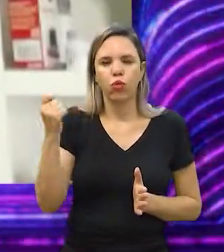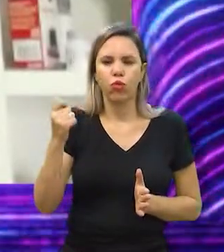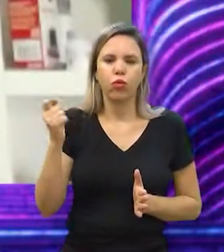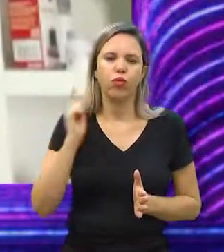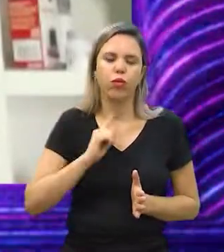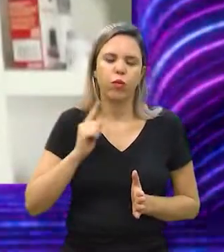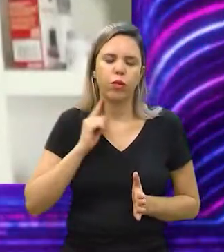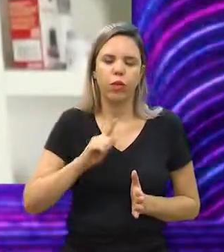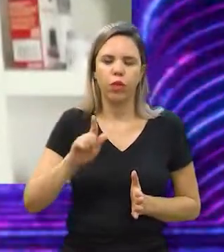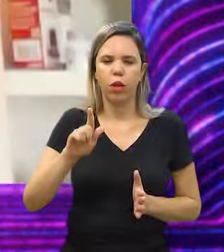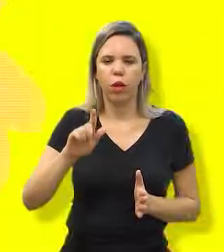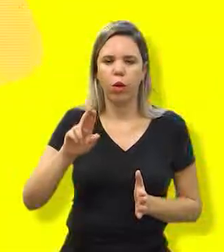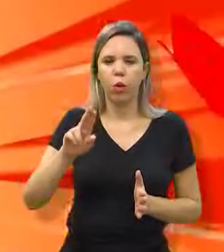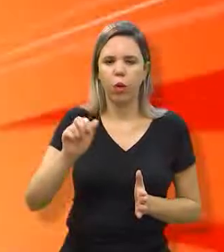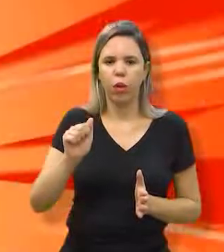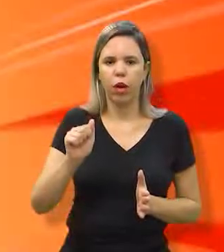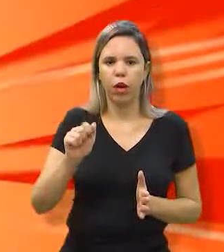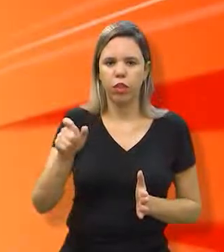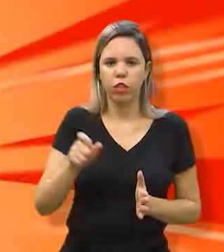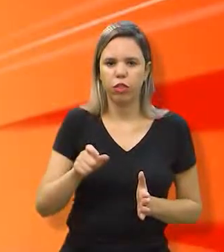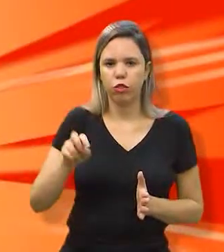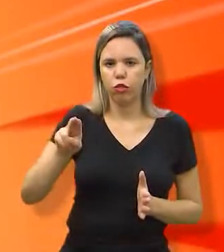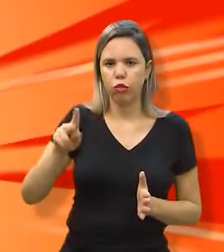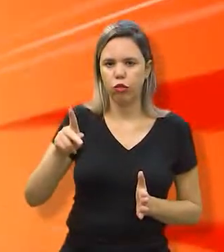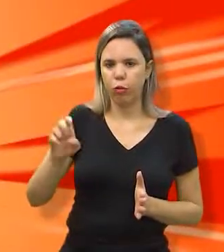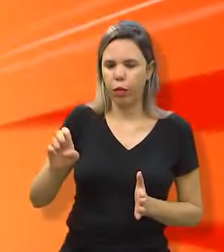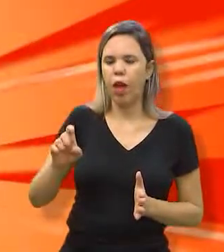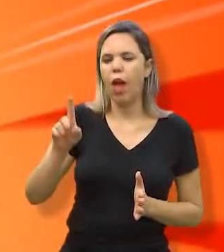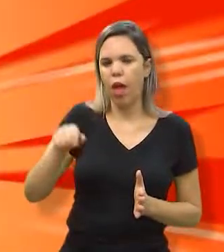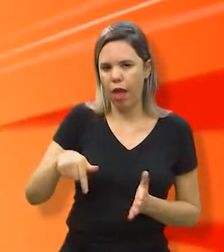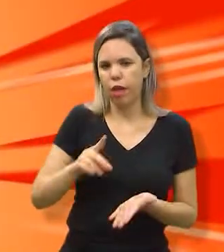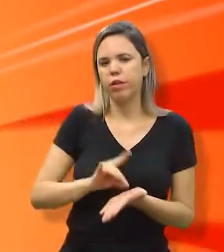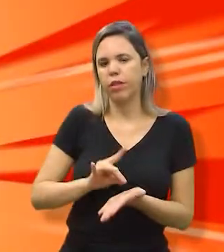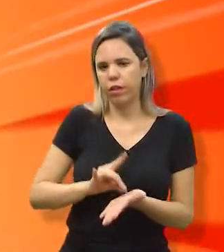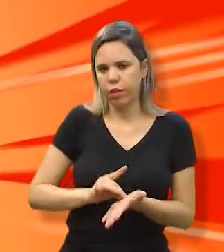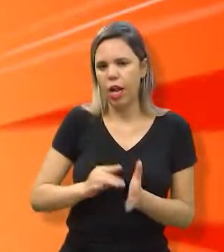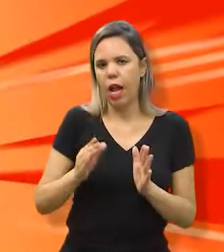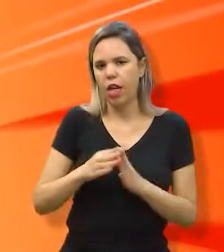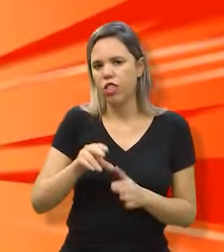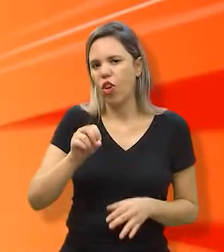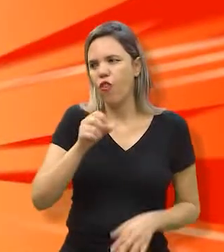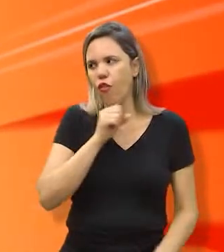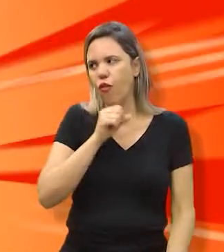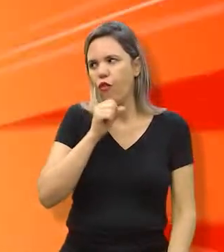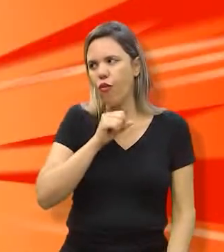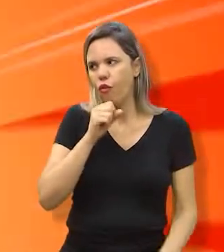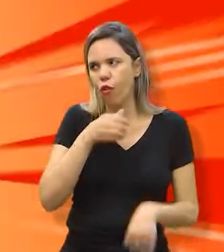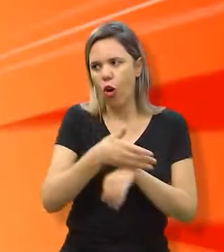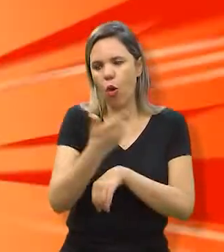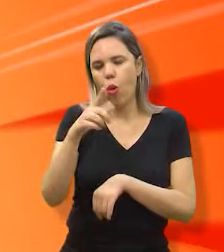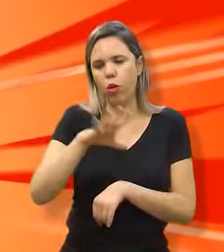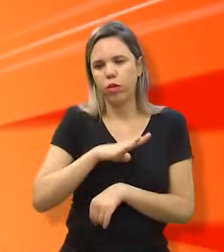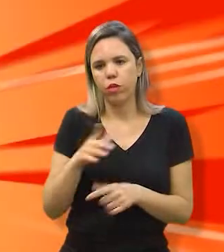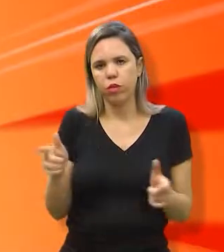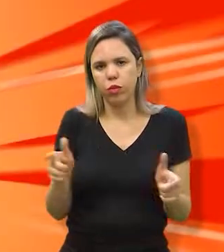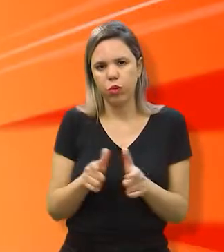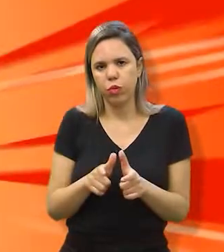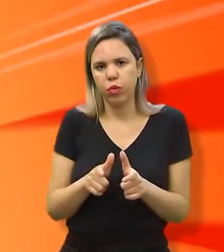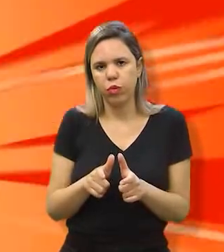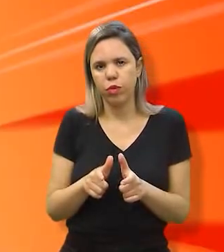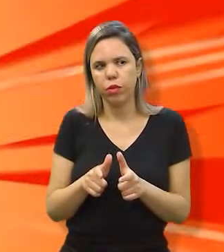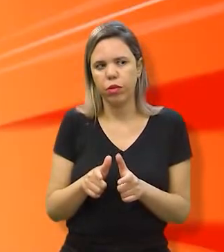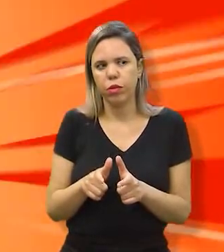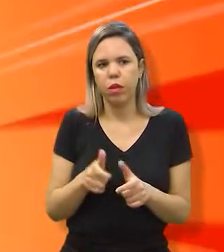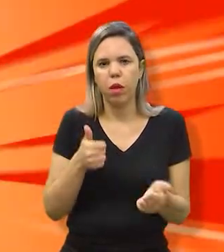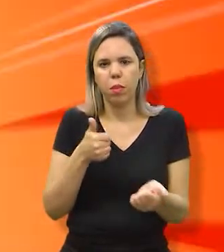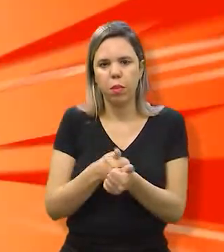Minas, aonde realmente fica a casa dos avós dos meus filhos, e envolve uma outra cidadezinha pequena que